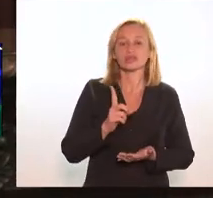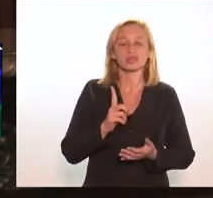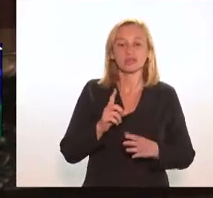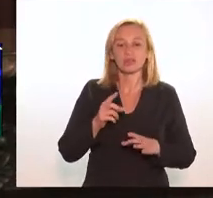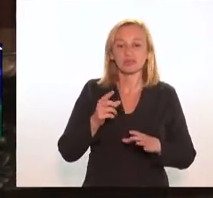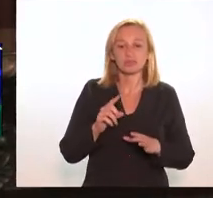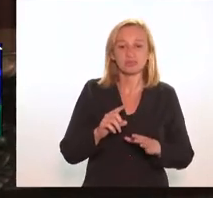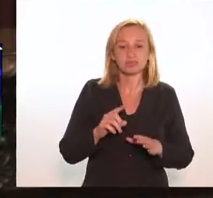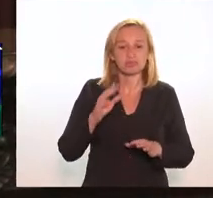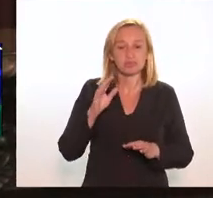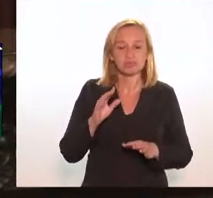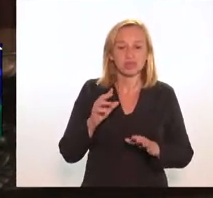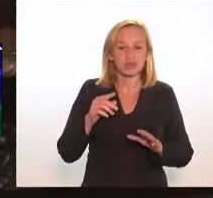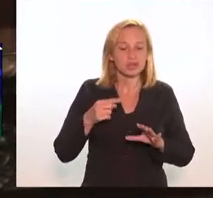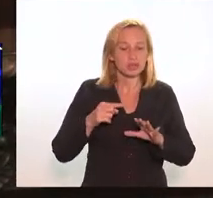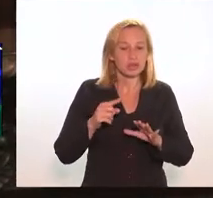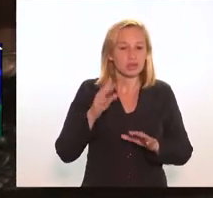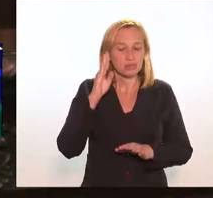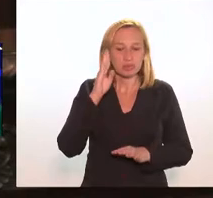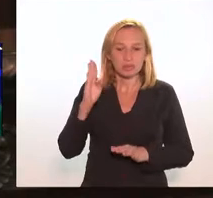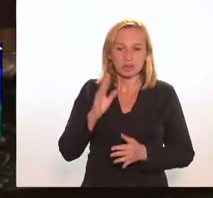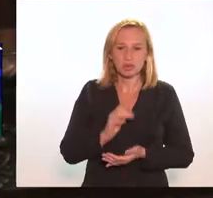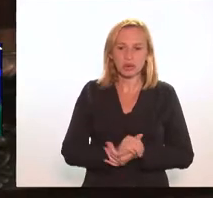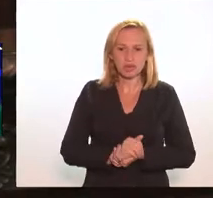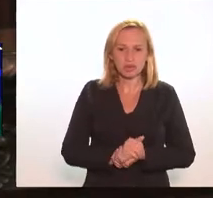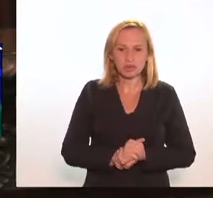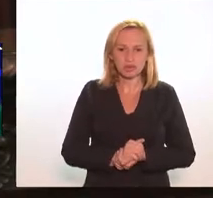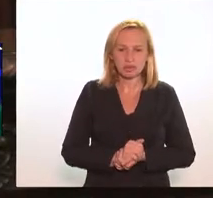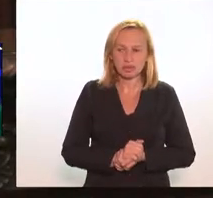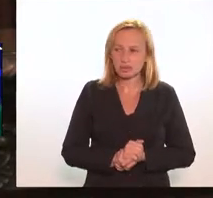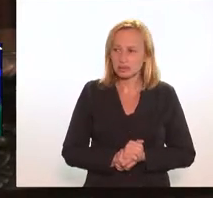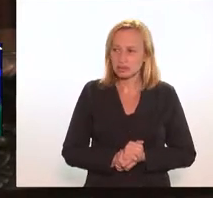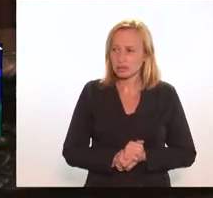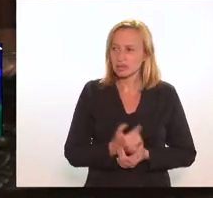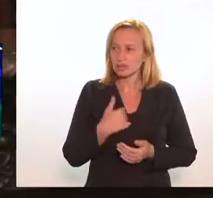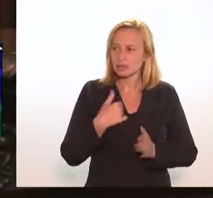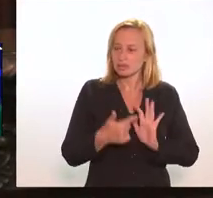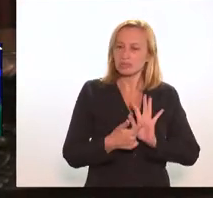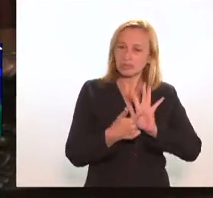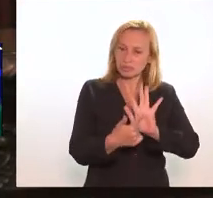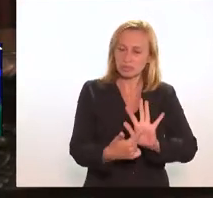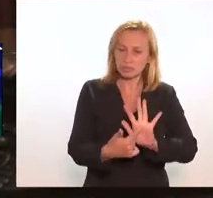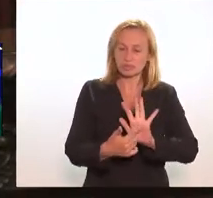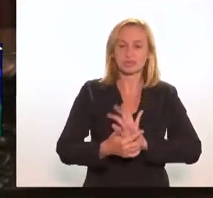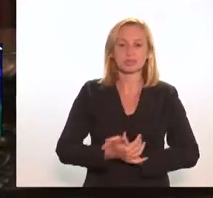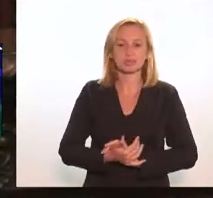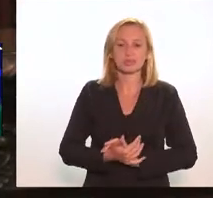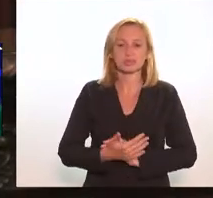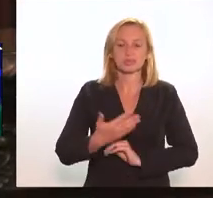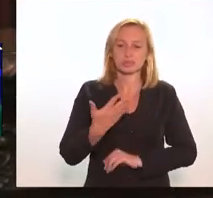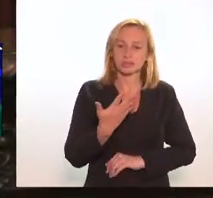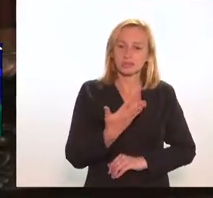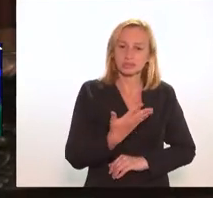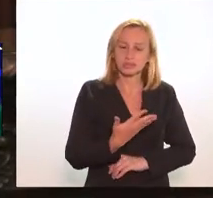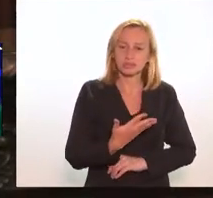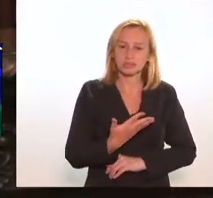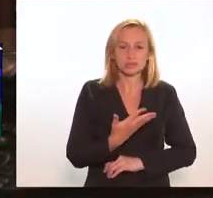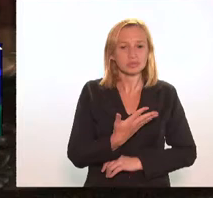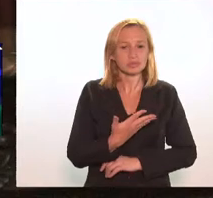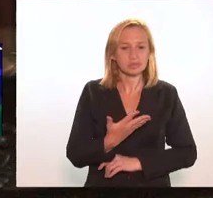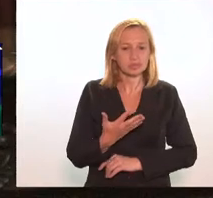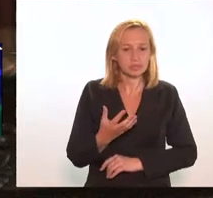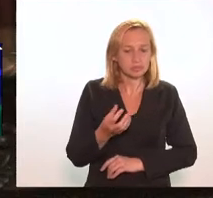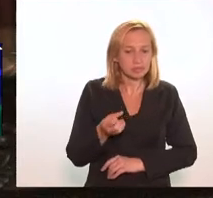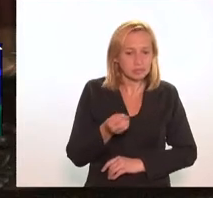fundamenta, cá estou eu para demonstrar aos meus nobres pares